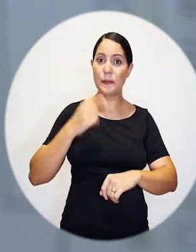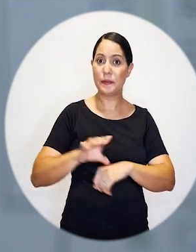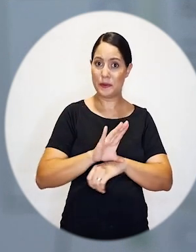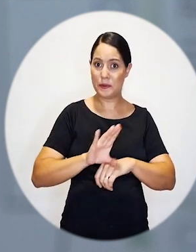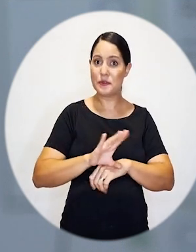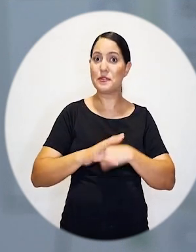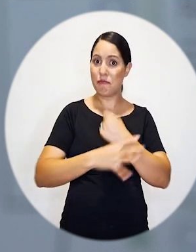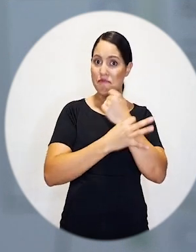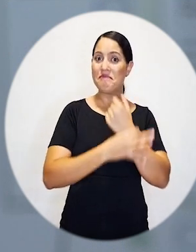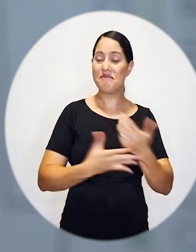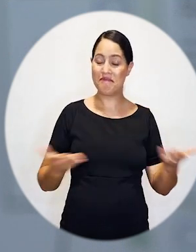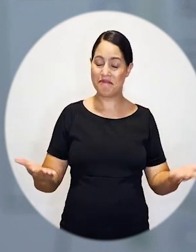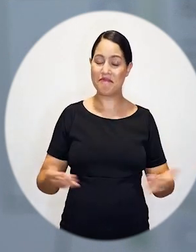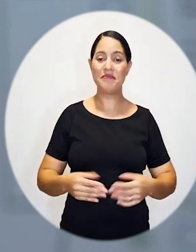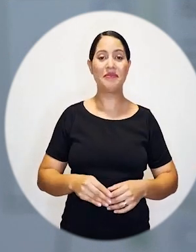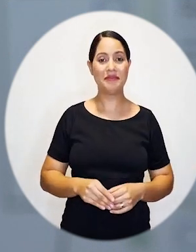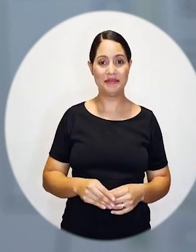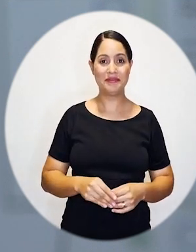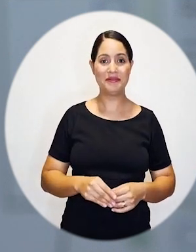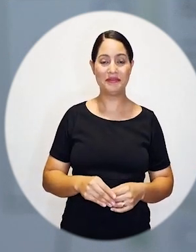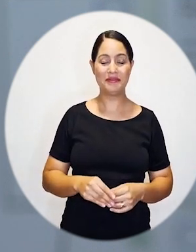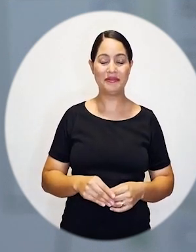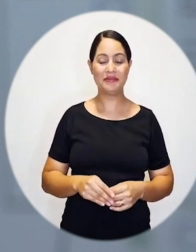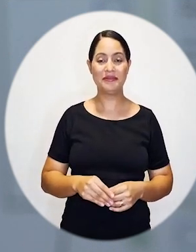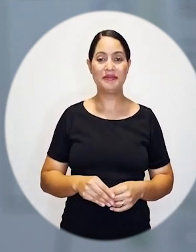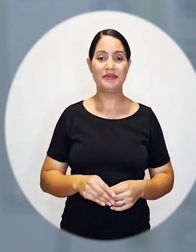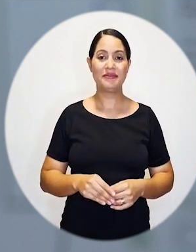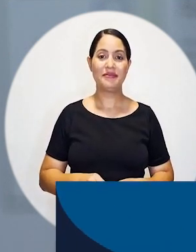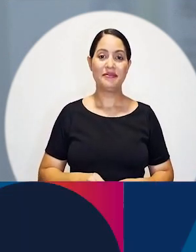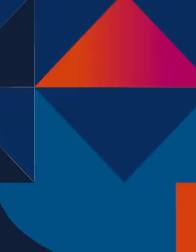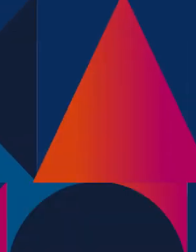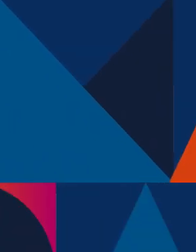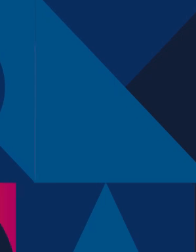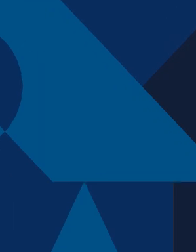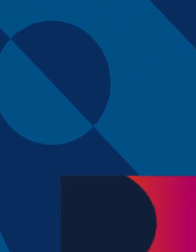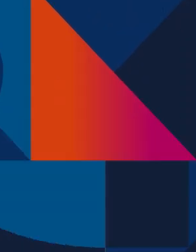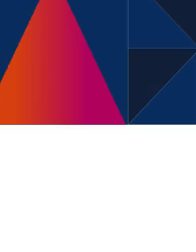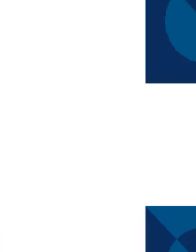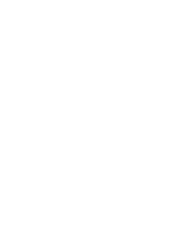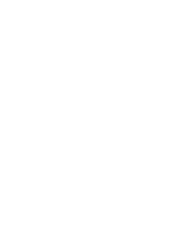cadeiras voltadas à classe nos tribunais brasileiros. Acompanhe.